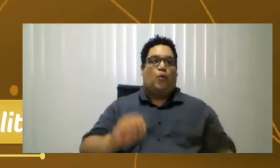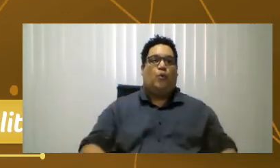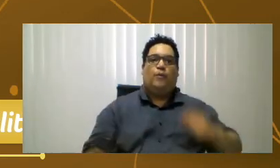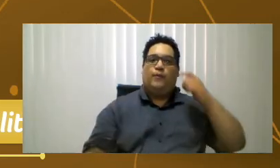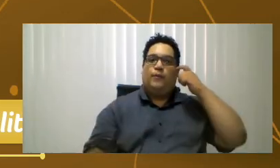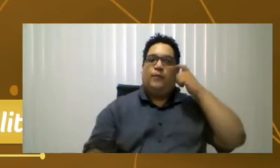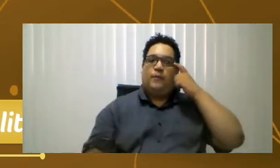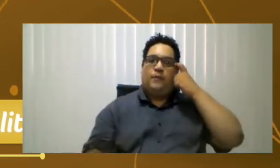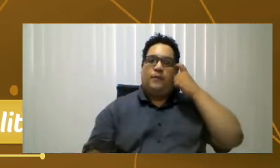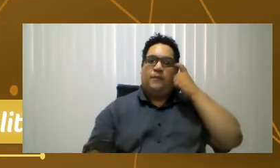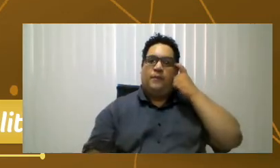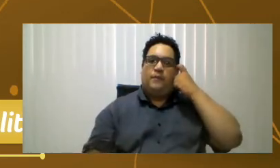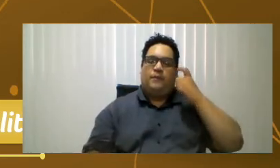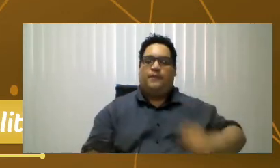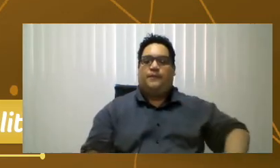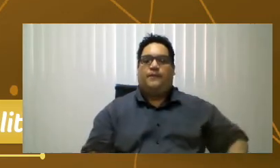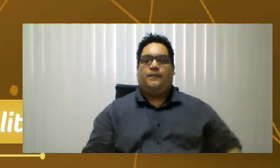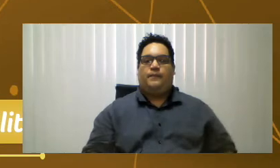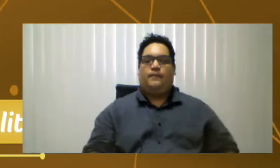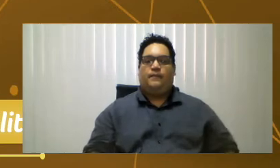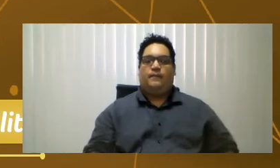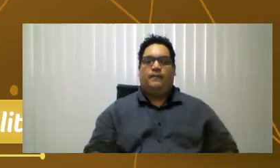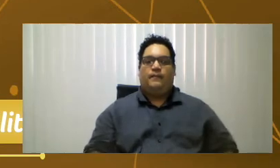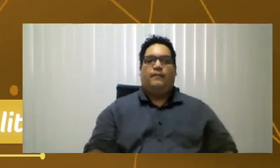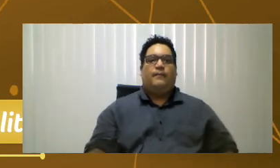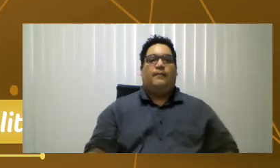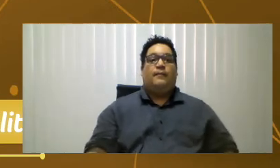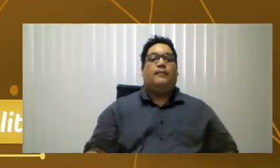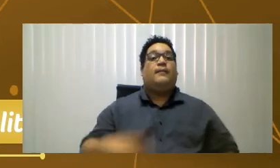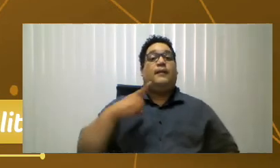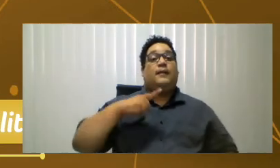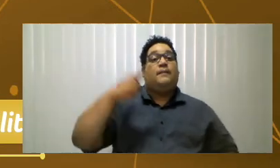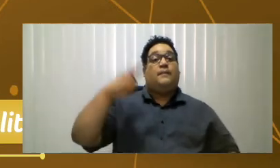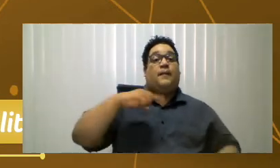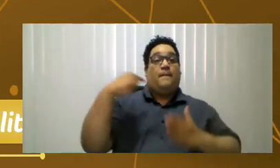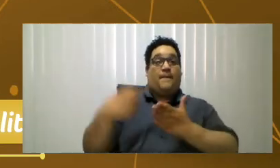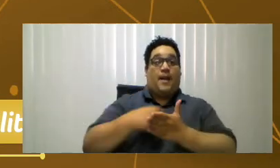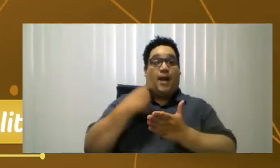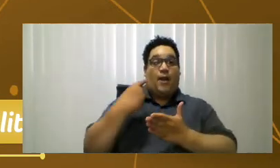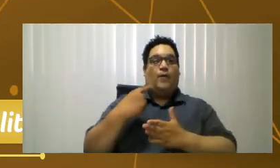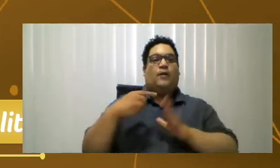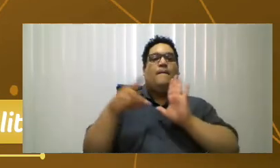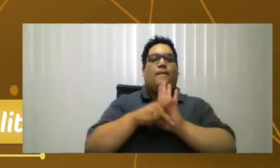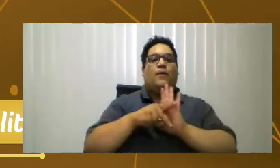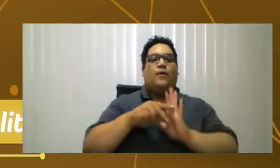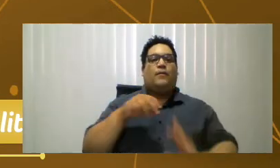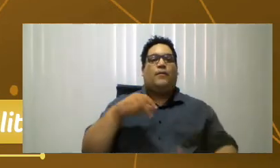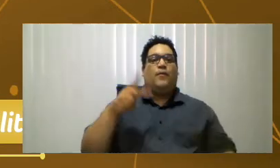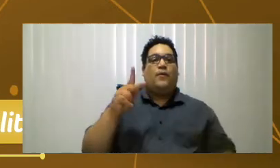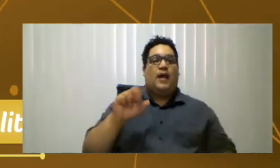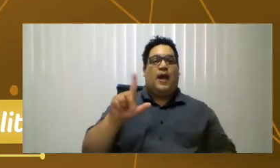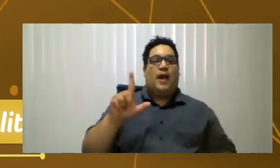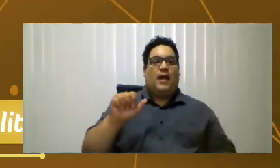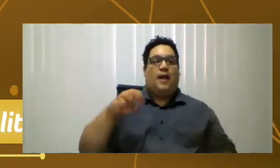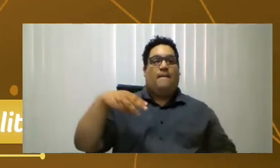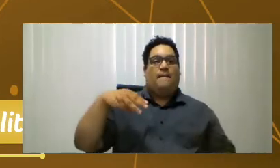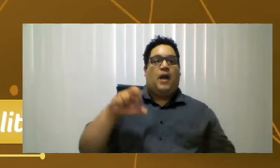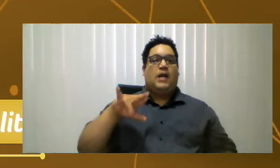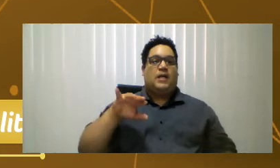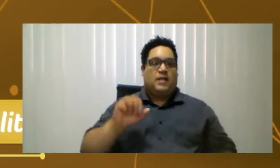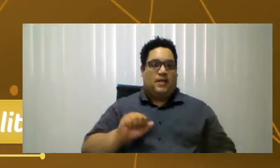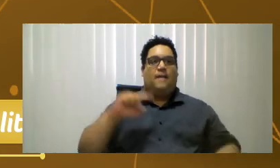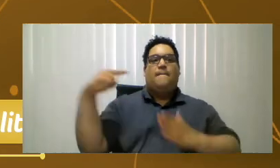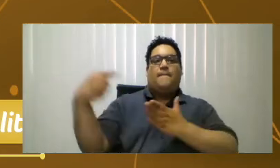Perfeito, Silas. Aqui tem uma pergunta, né, que a gente, de Carla Maria, né, que como